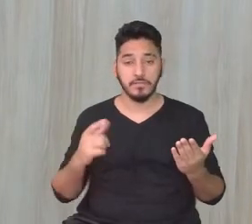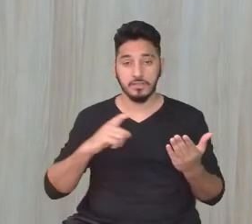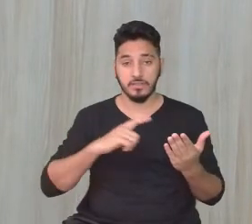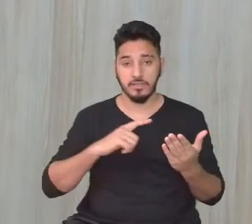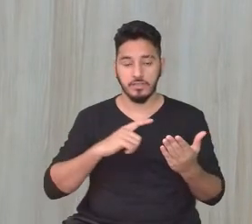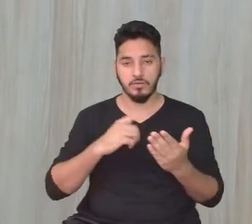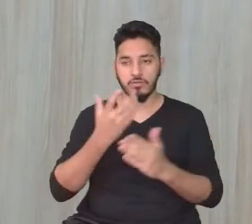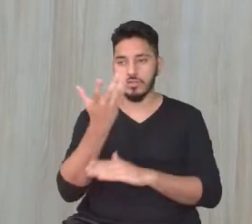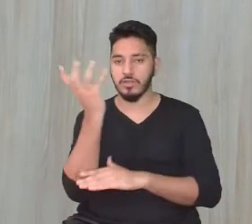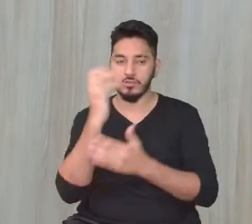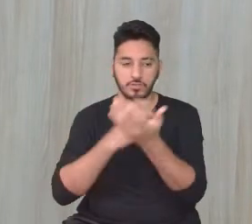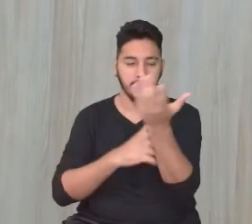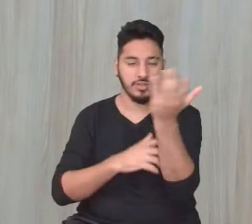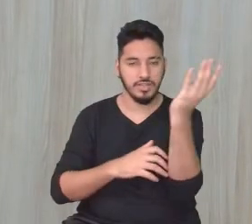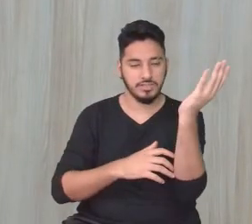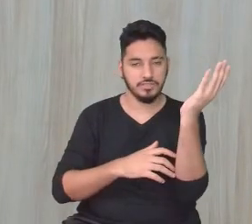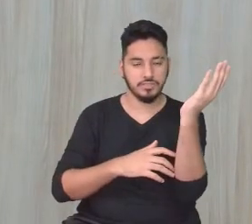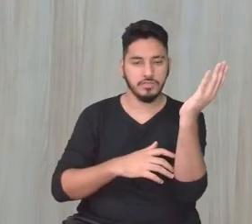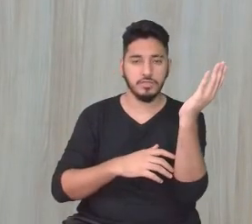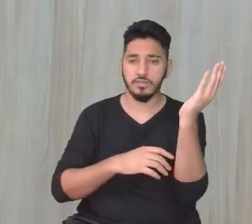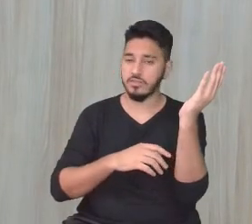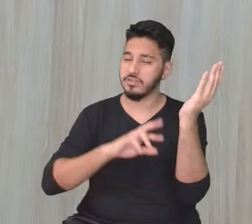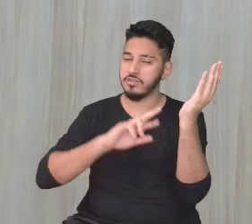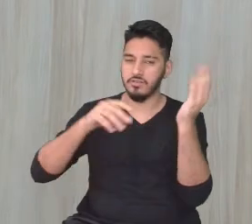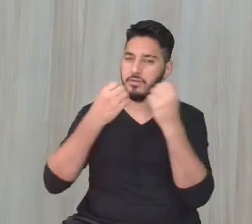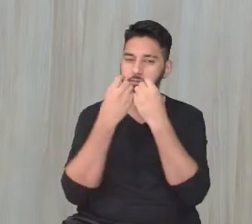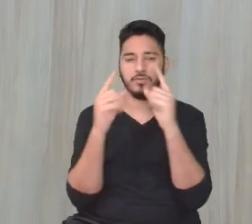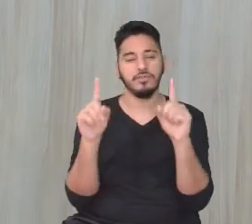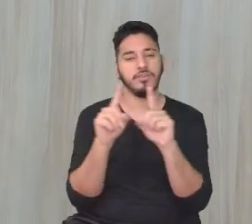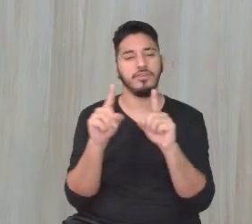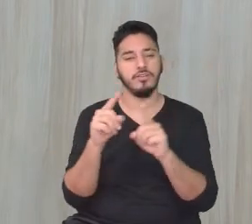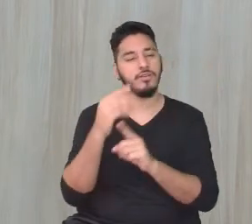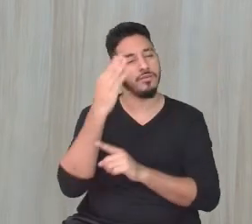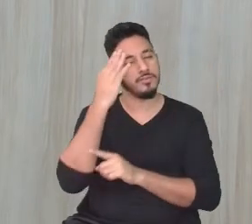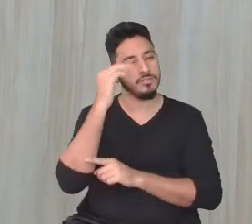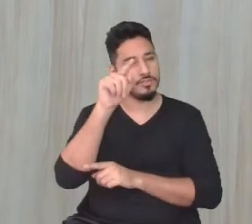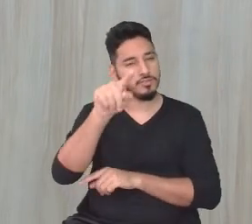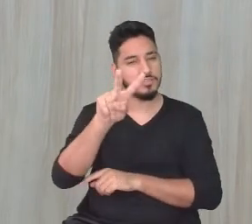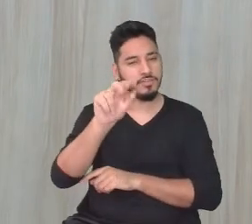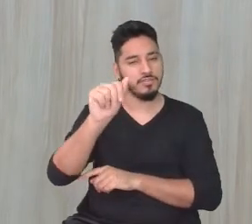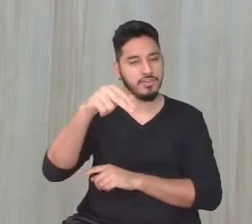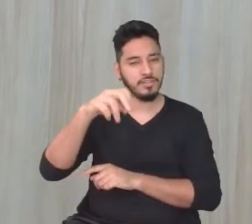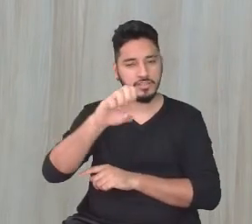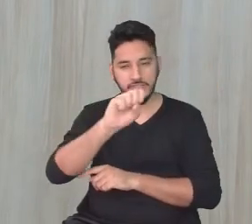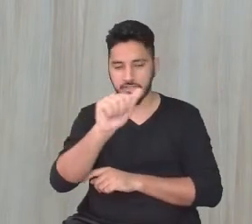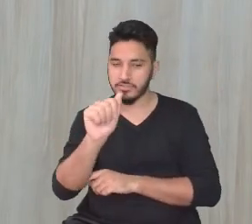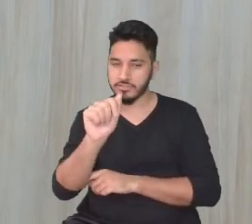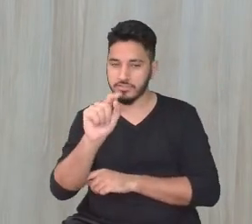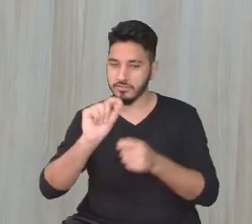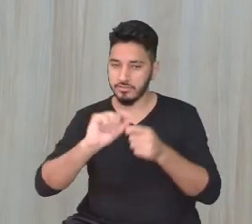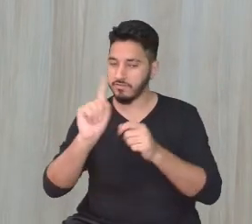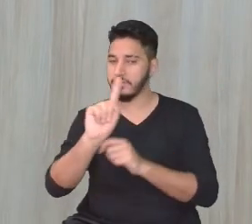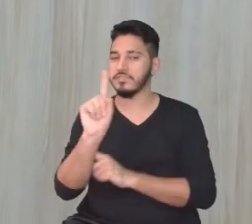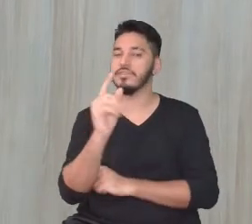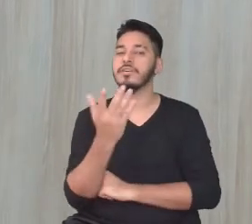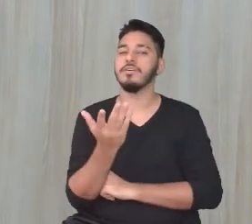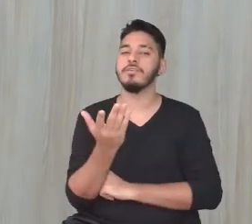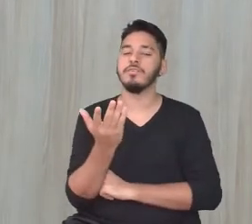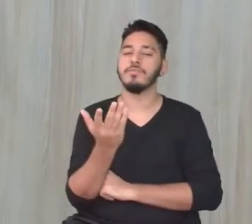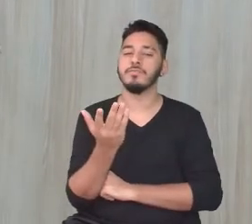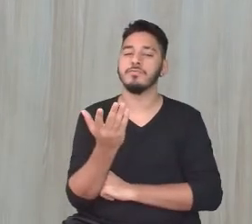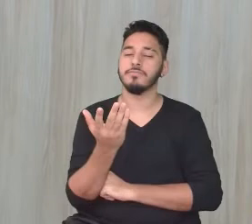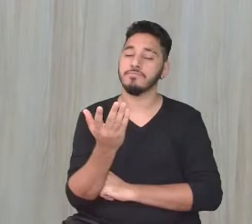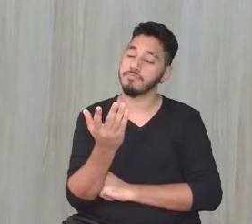com a natureza com os espaços naturais que não são agradáveis e agora sim eu sei que você não faz isso né que você né você é você né